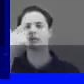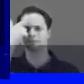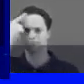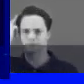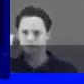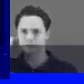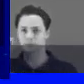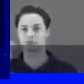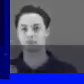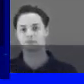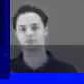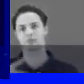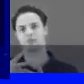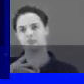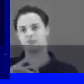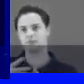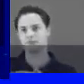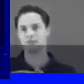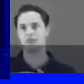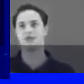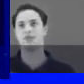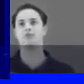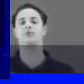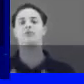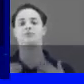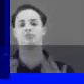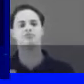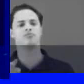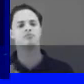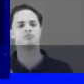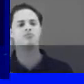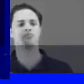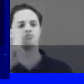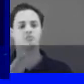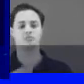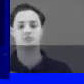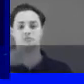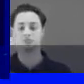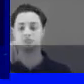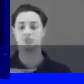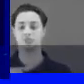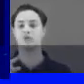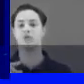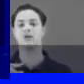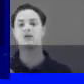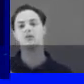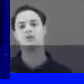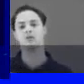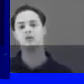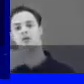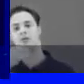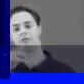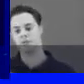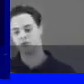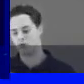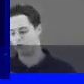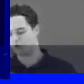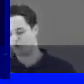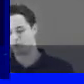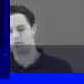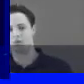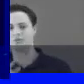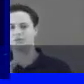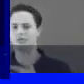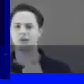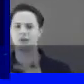ainda está longe de ser suficiente até porque a aprovação de Flávio Dino teve vossa contribuição, o que me deixa muito chateado e